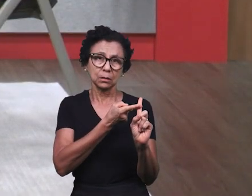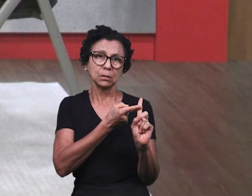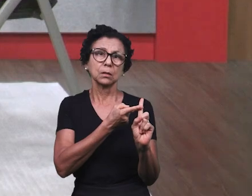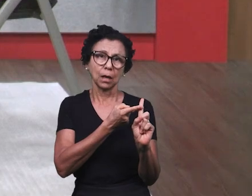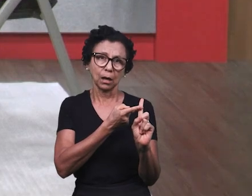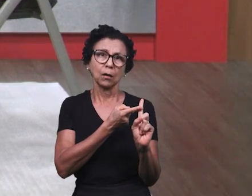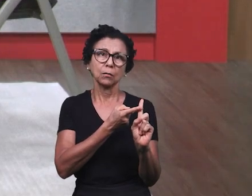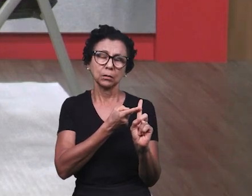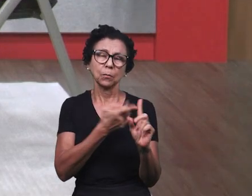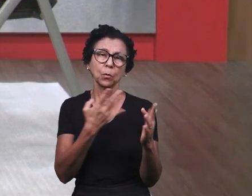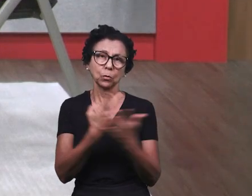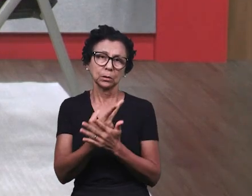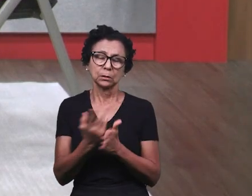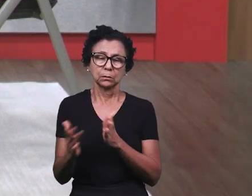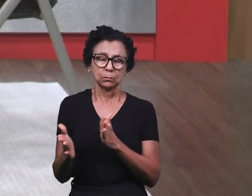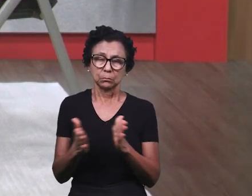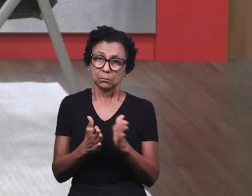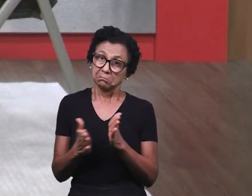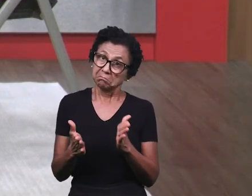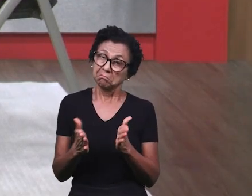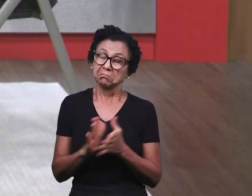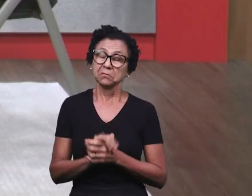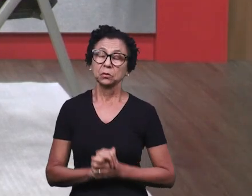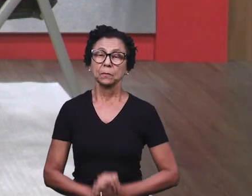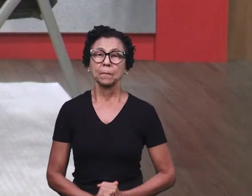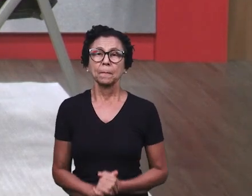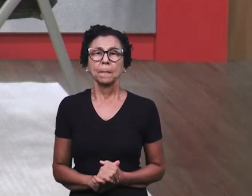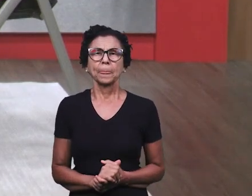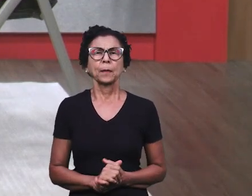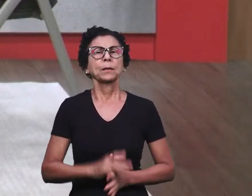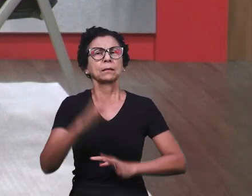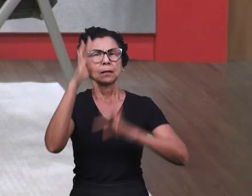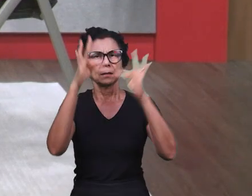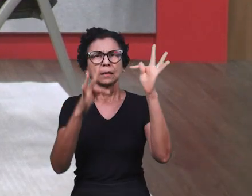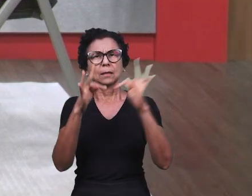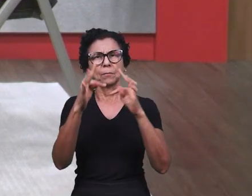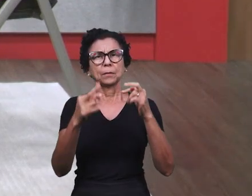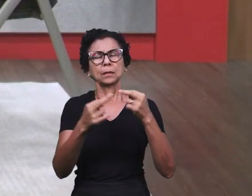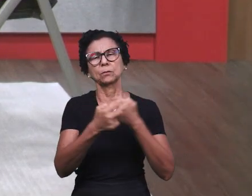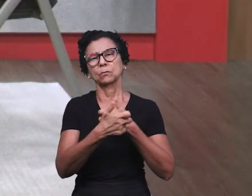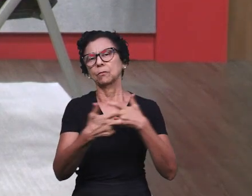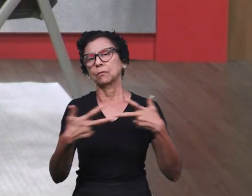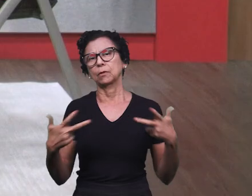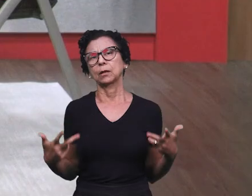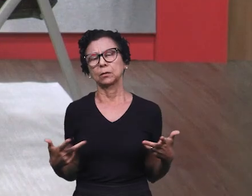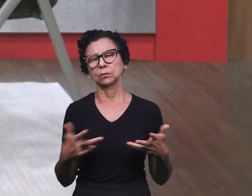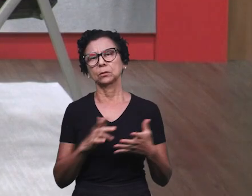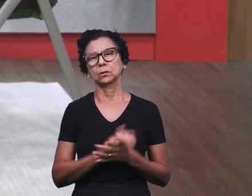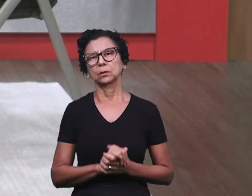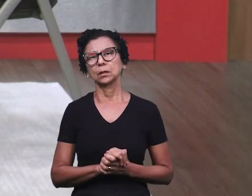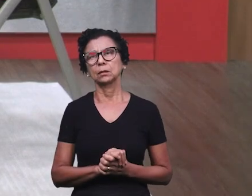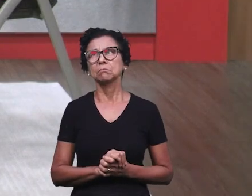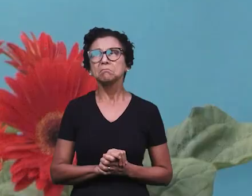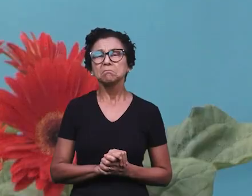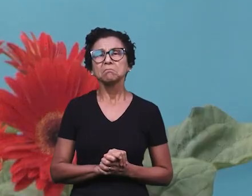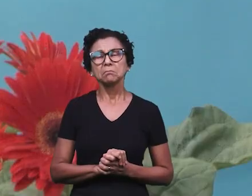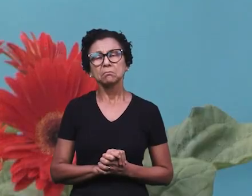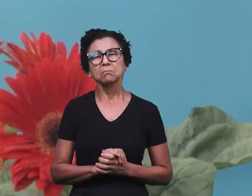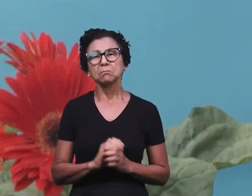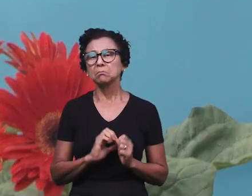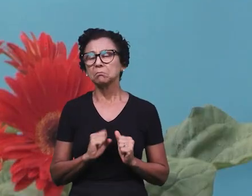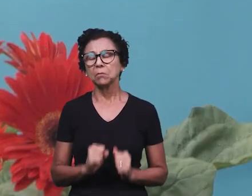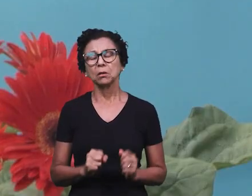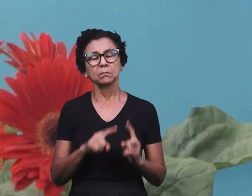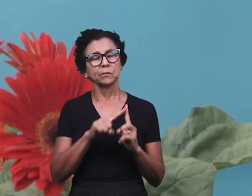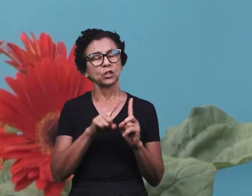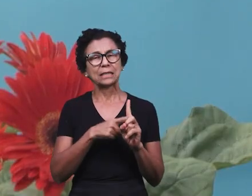gestação, e aí nós temos algumas formas de tratamento para essa paciente gestante. Se manifesta na gestação,